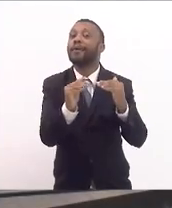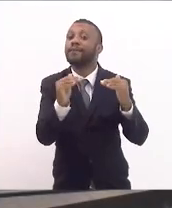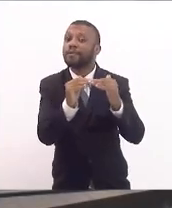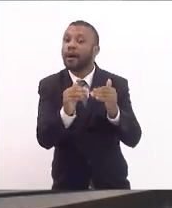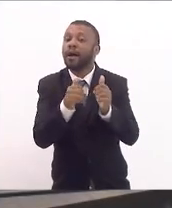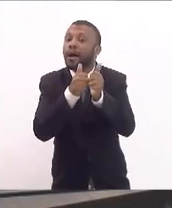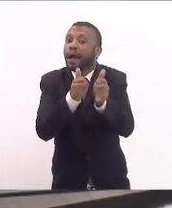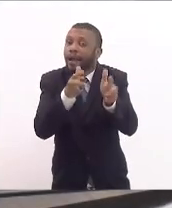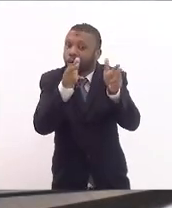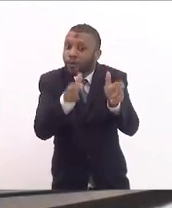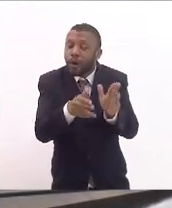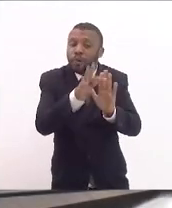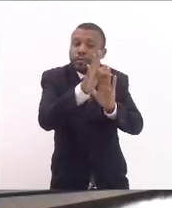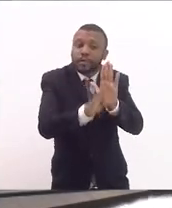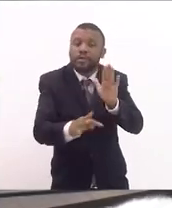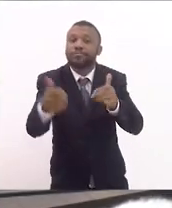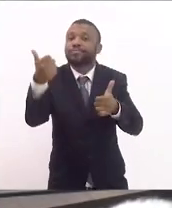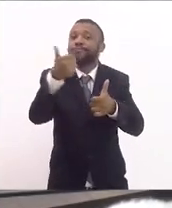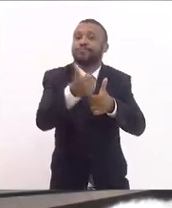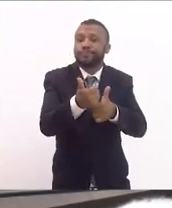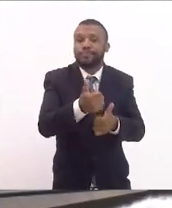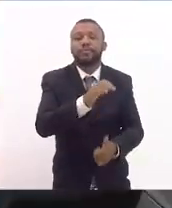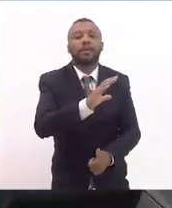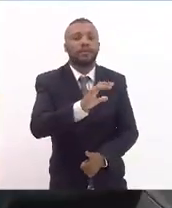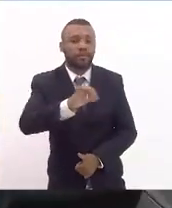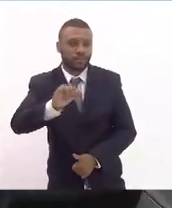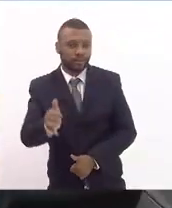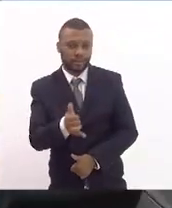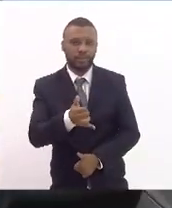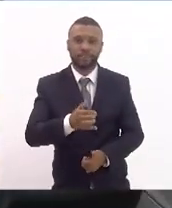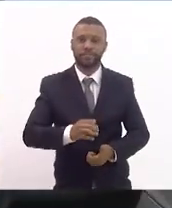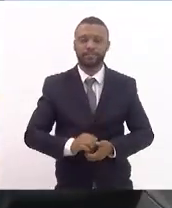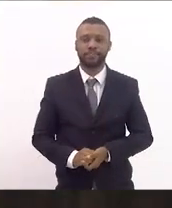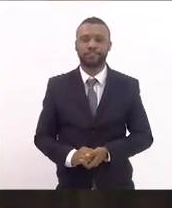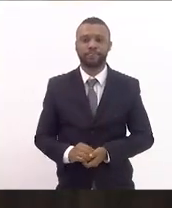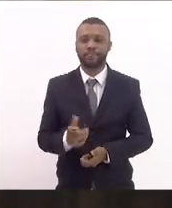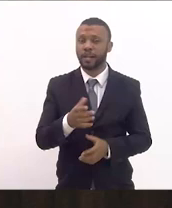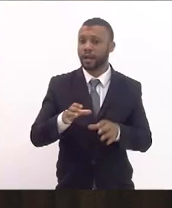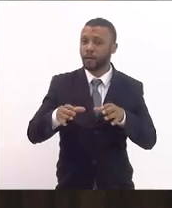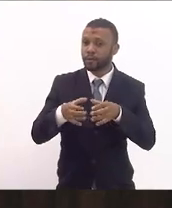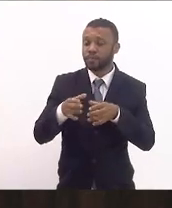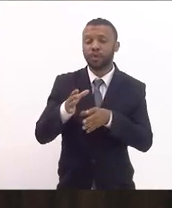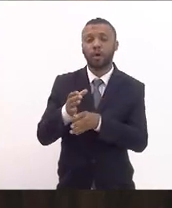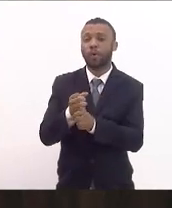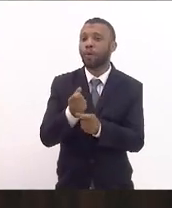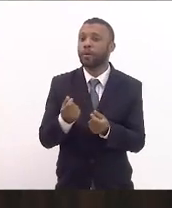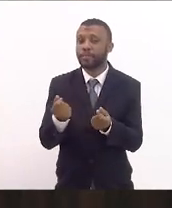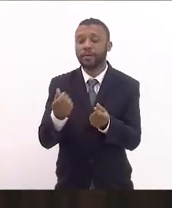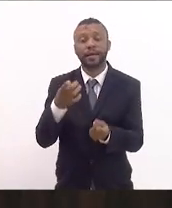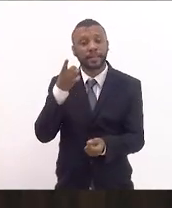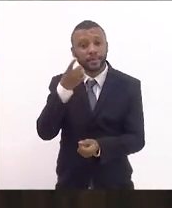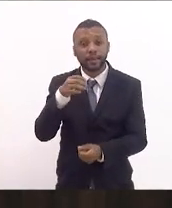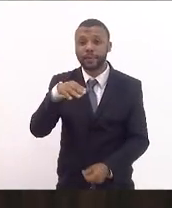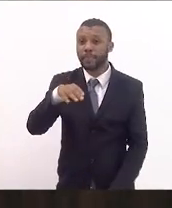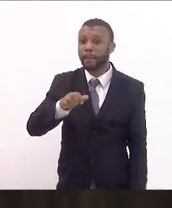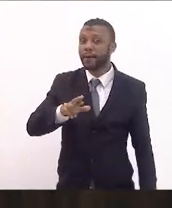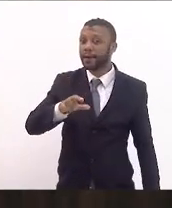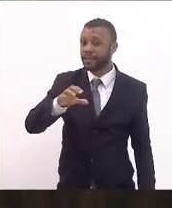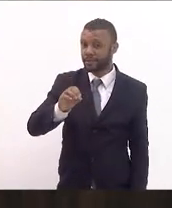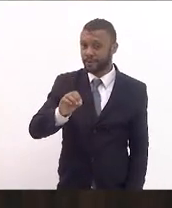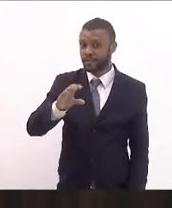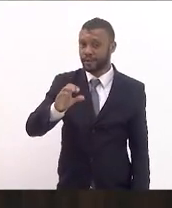acompanhando substitutivo da ccj o e pela comissão de orçamento Deputado Márcio